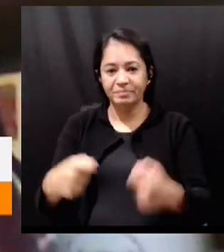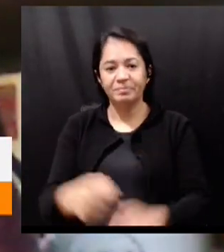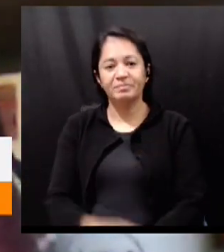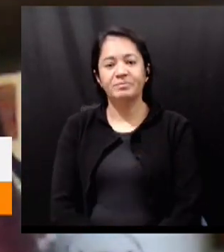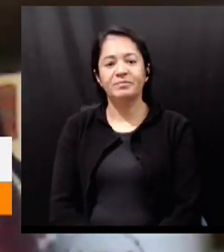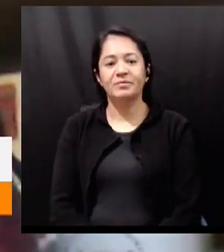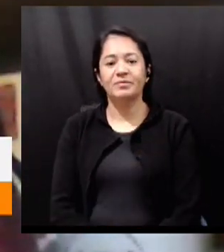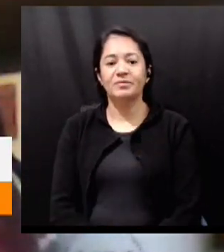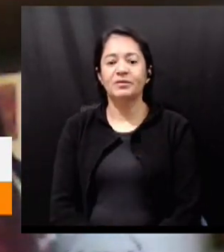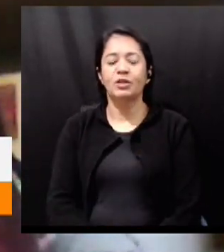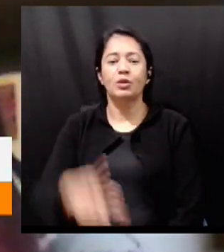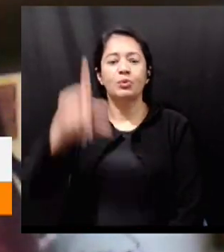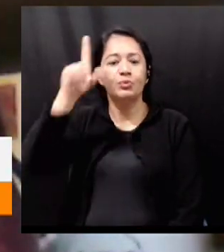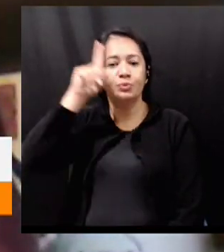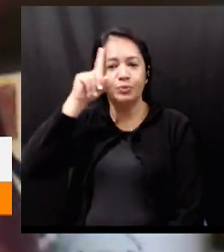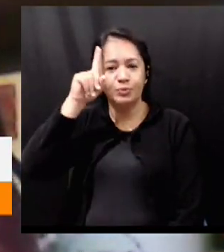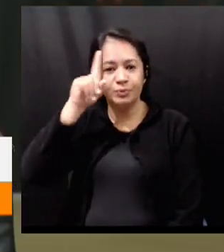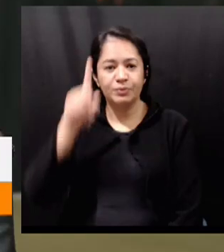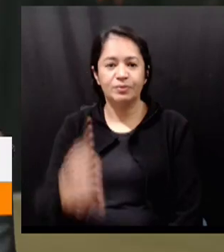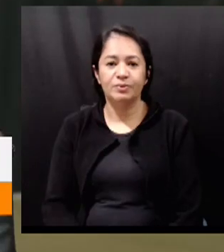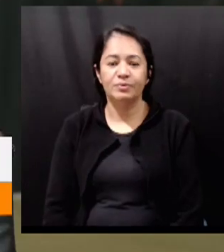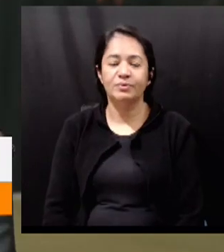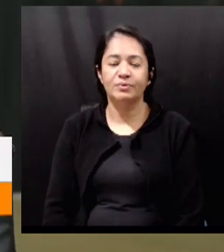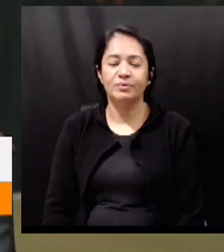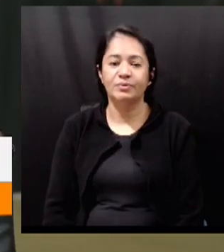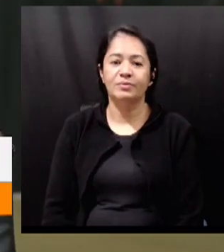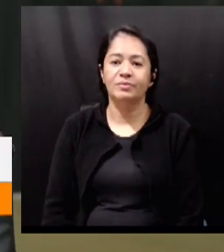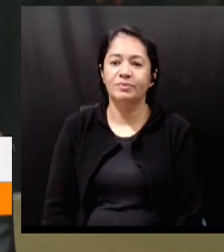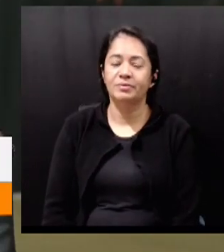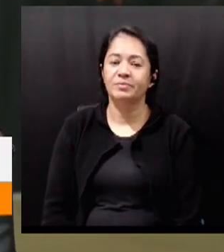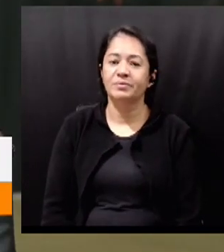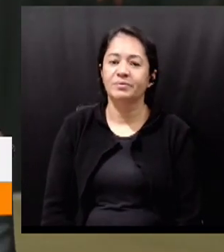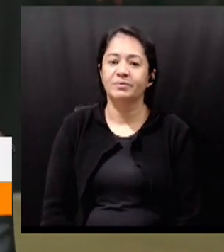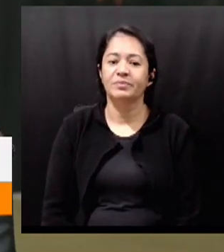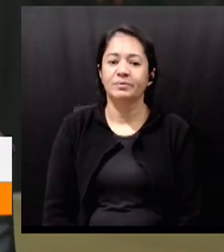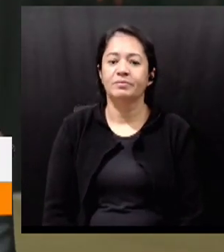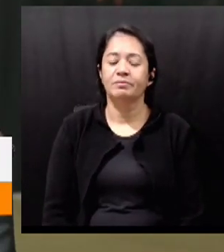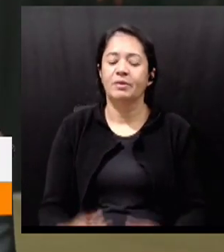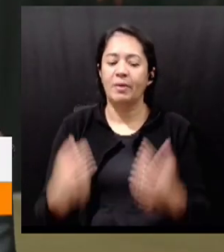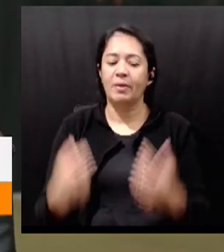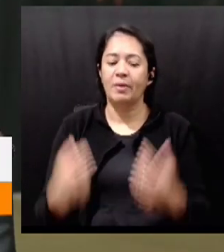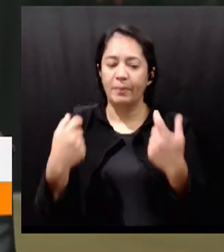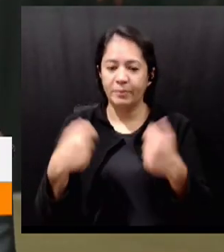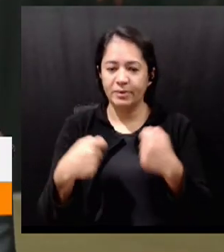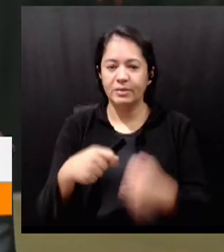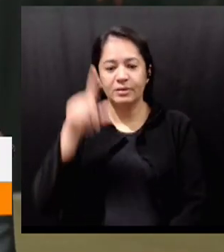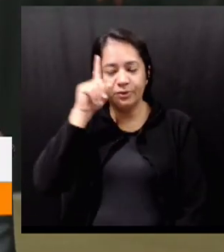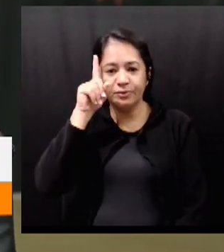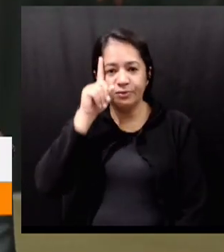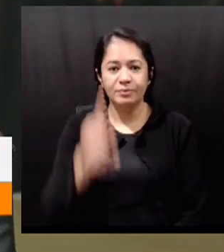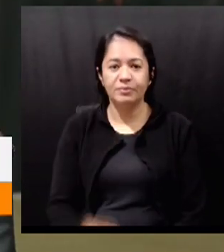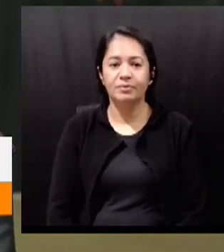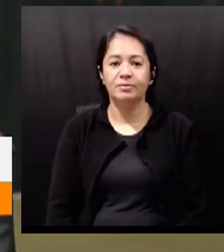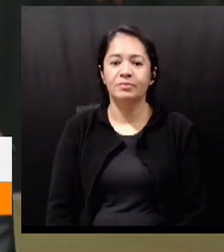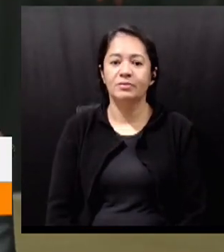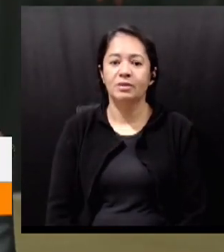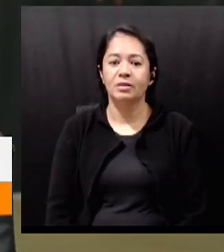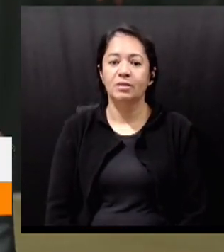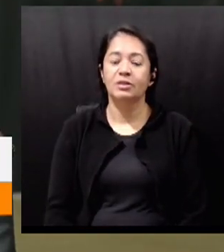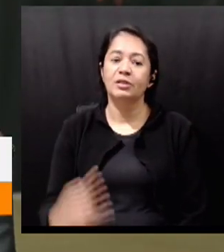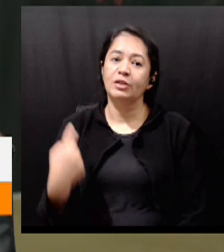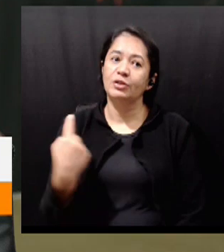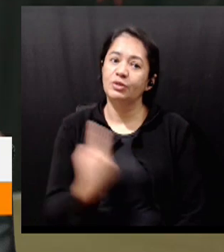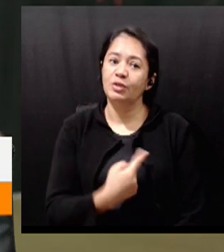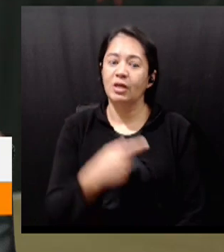dias. Muito bem, necessário todos os dias e a gente às vezes não se dá conta